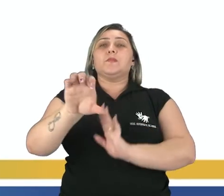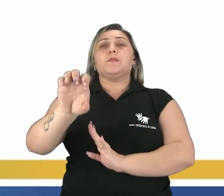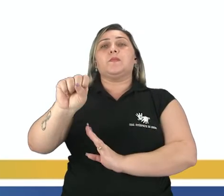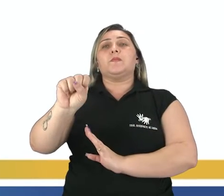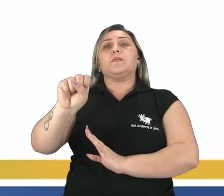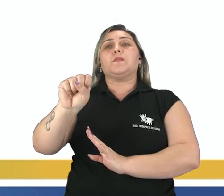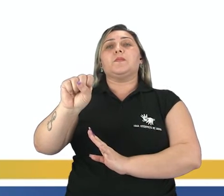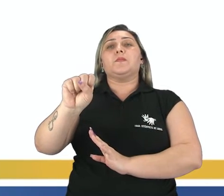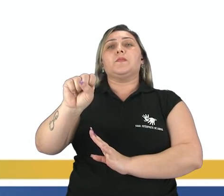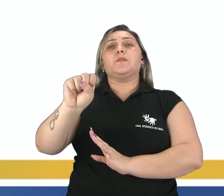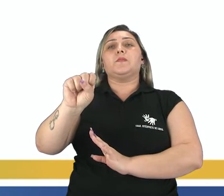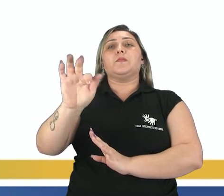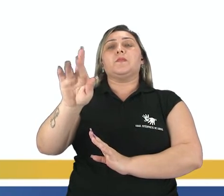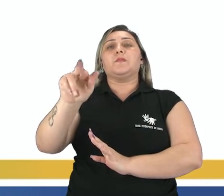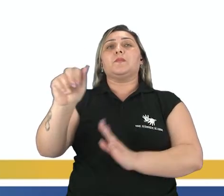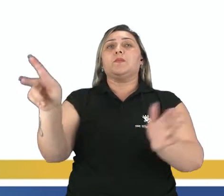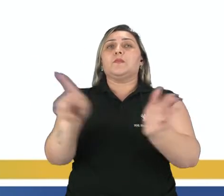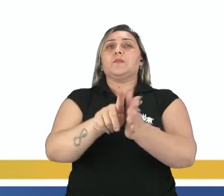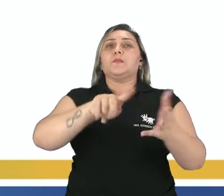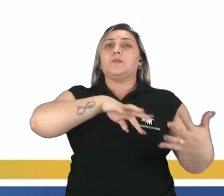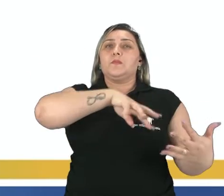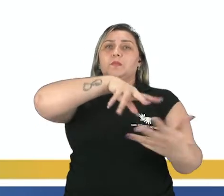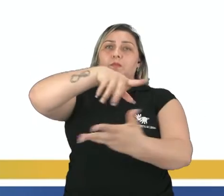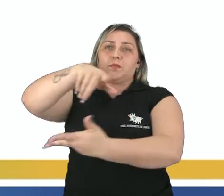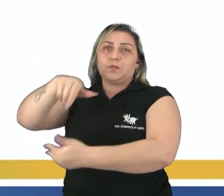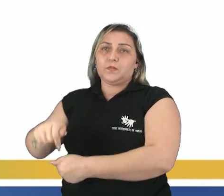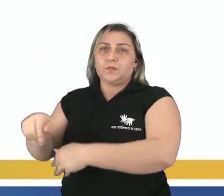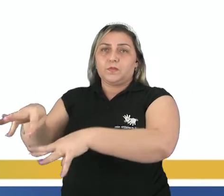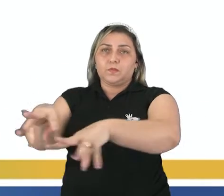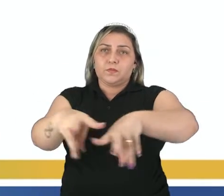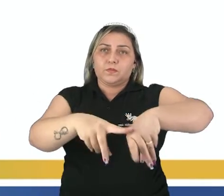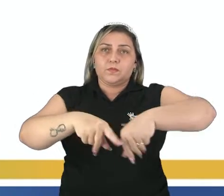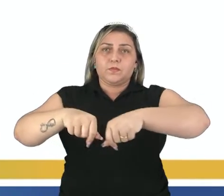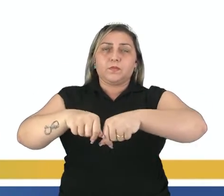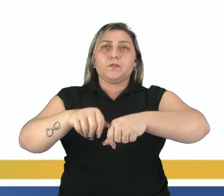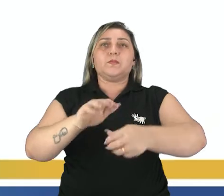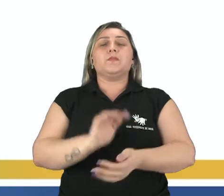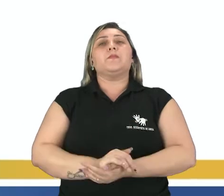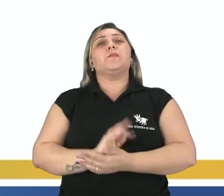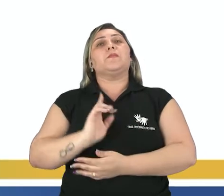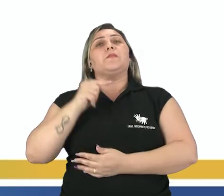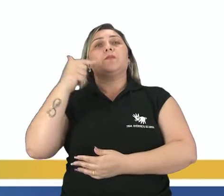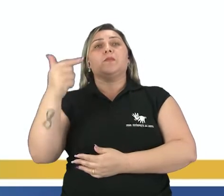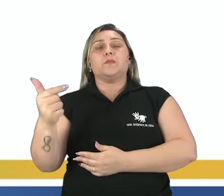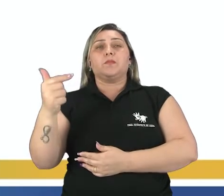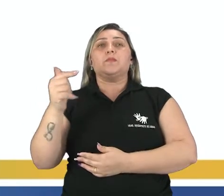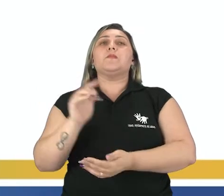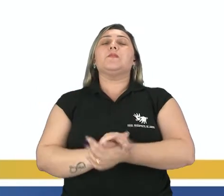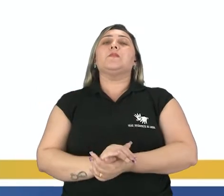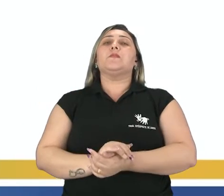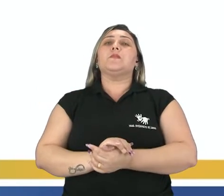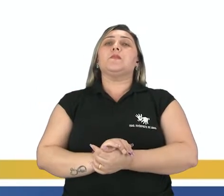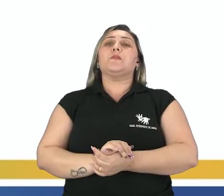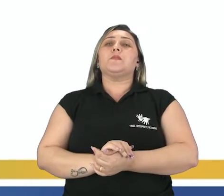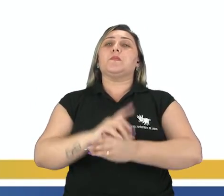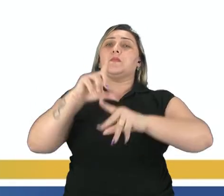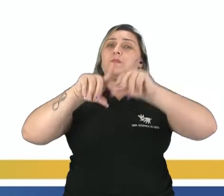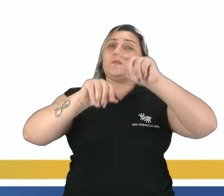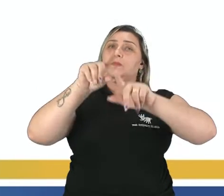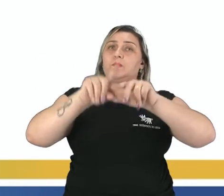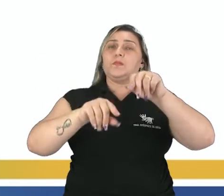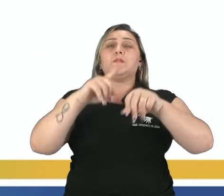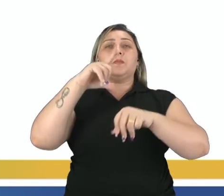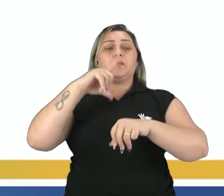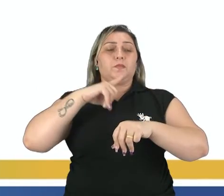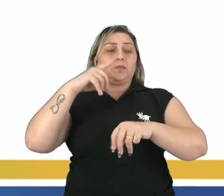primeira dela é o nosso próprio planeta, o planeta Terra e outros corpos celestes. Eles também têm